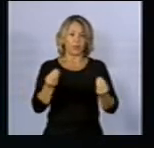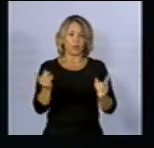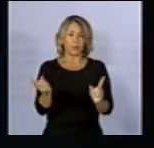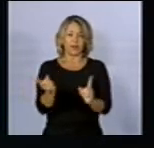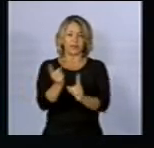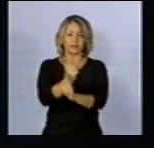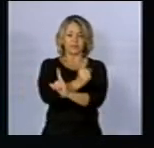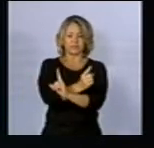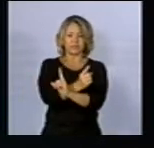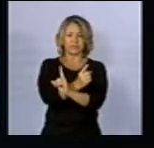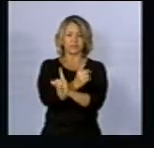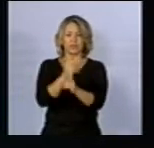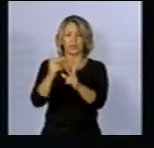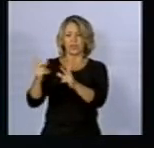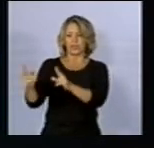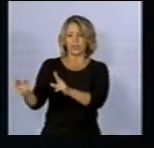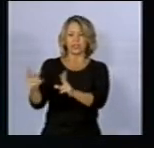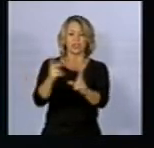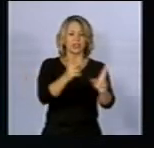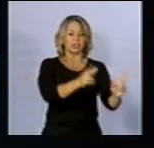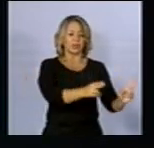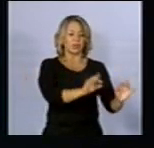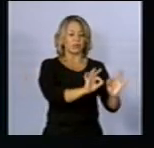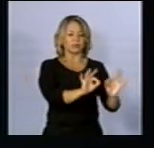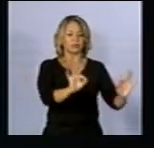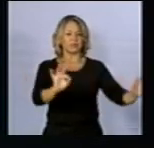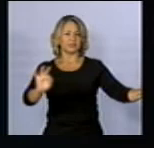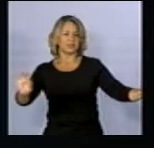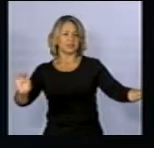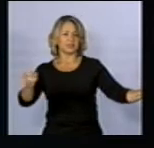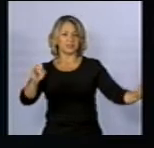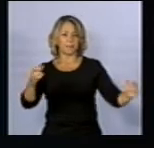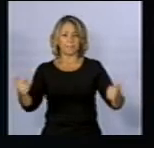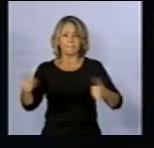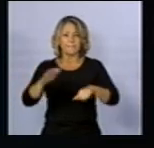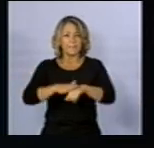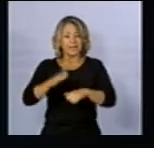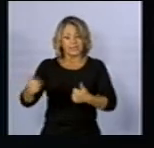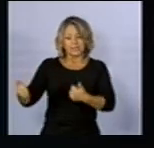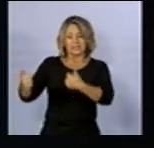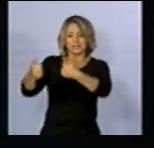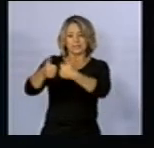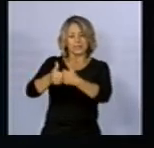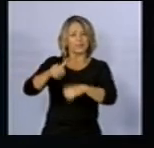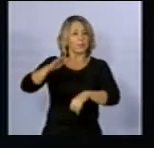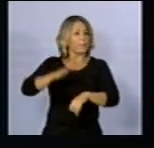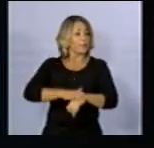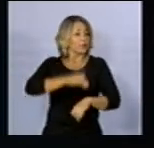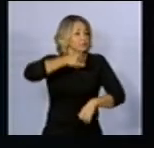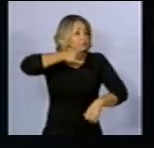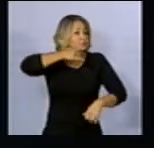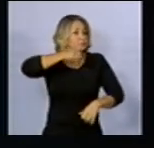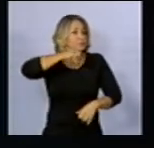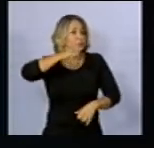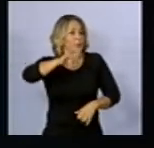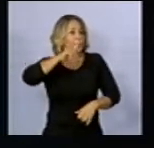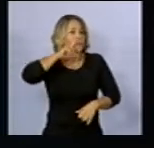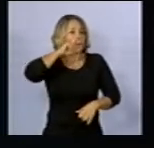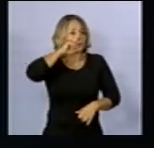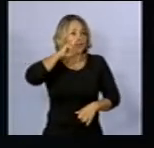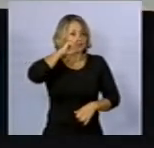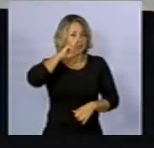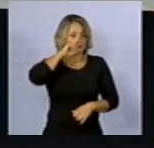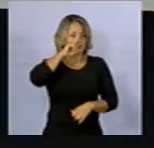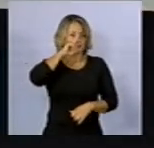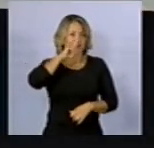inversamente proporcional ao quadrado da distância, ou seja, quanto mais próximo, maior a intensidade de exposição.